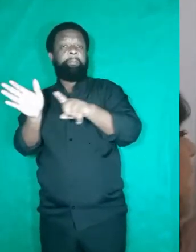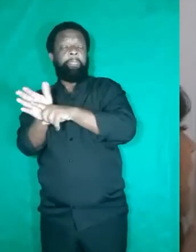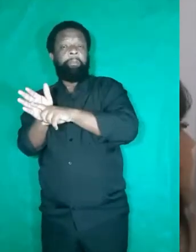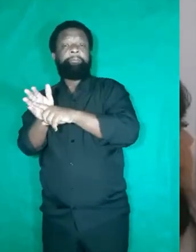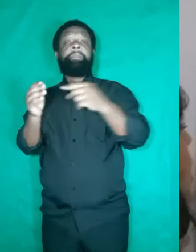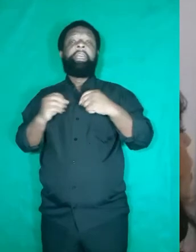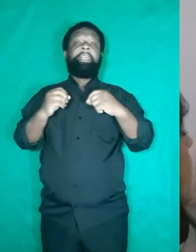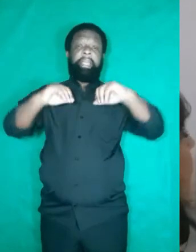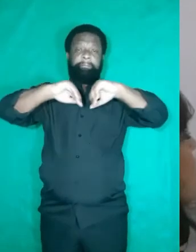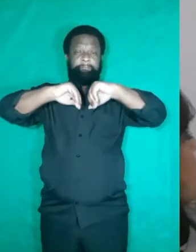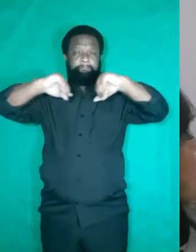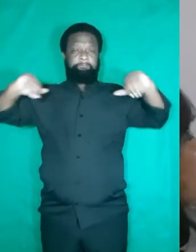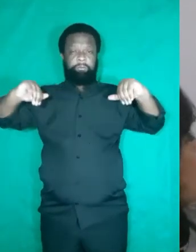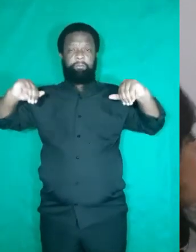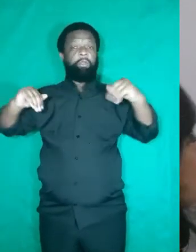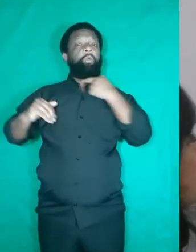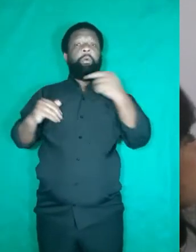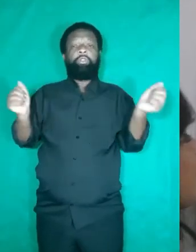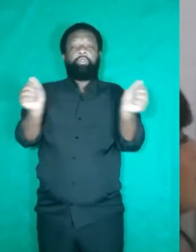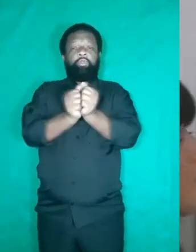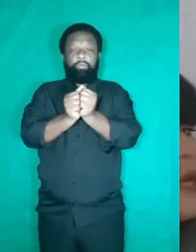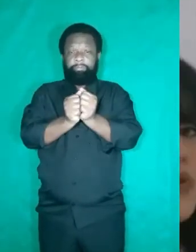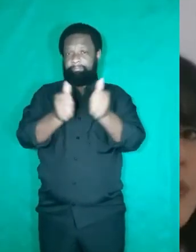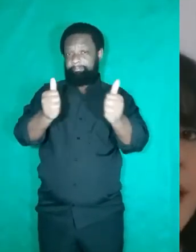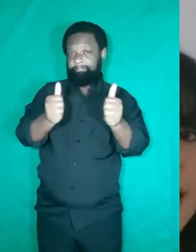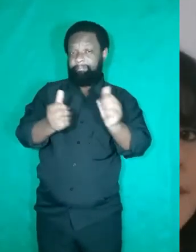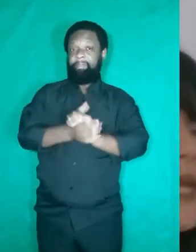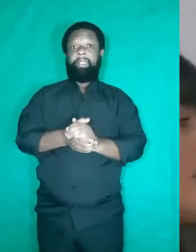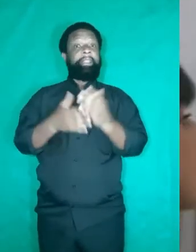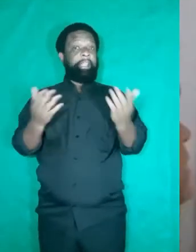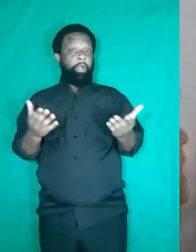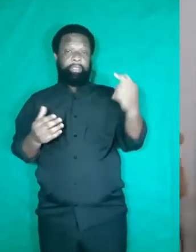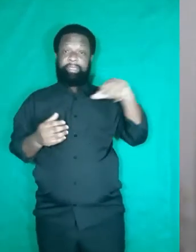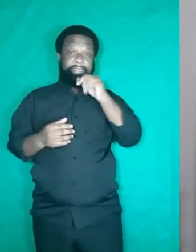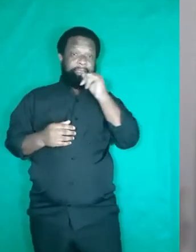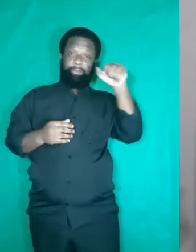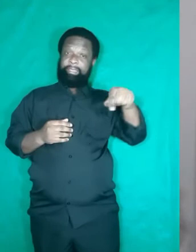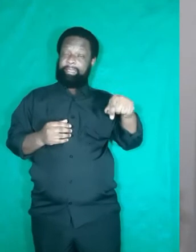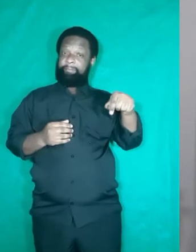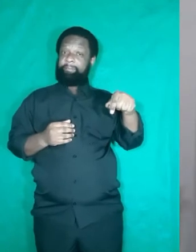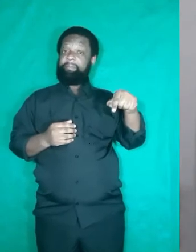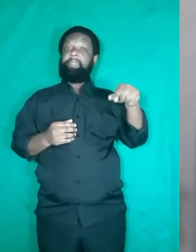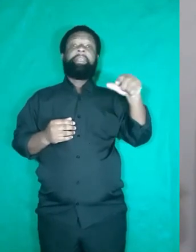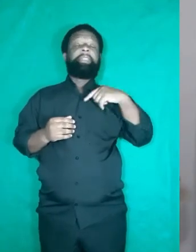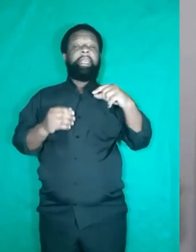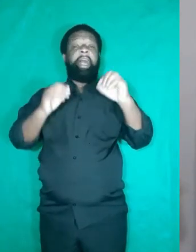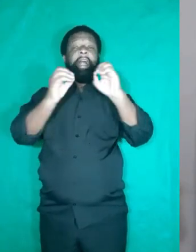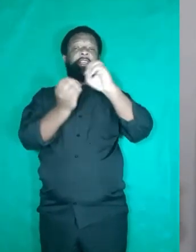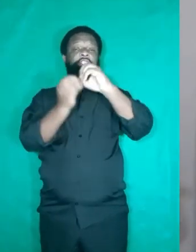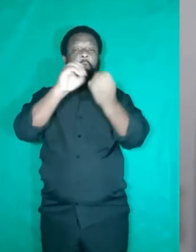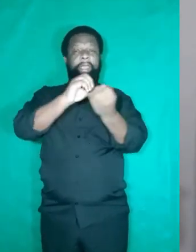negativos ficarem o mais distante possível. Tudo bem? Então, nesse caso, pessoal,